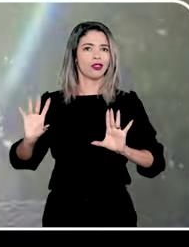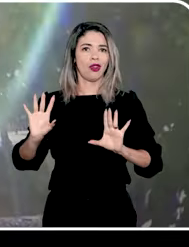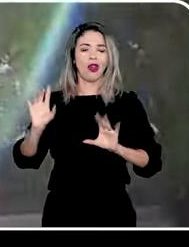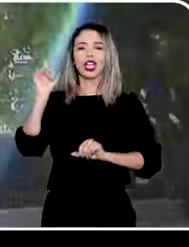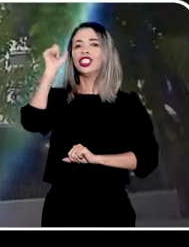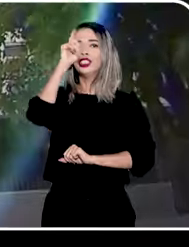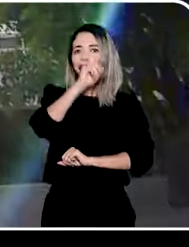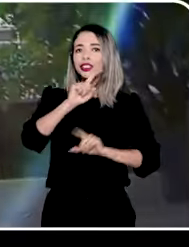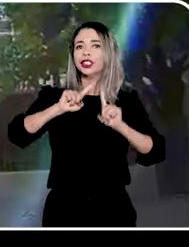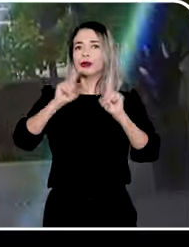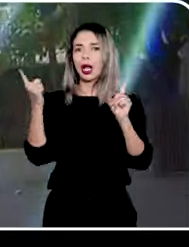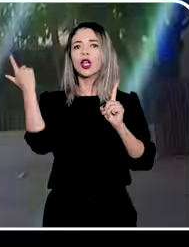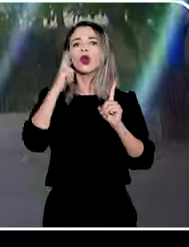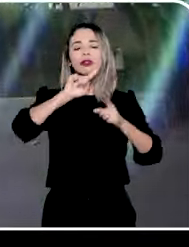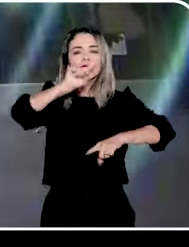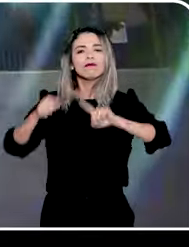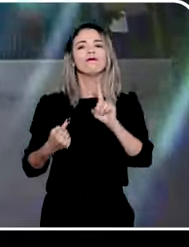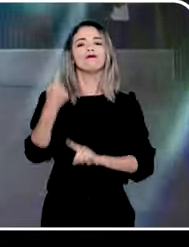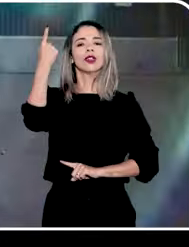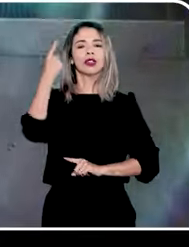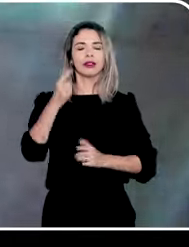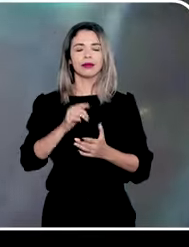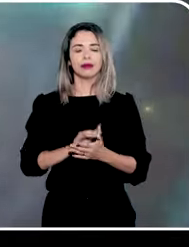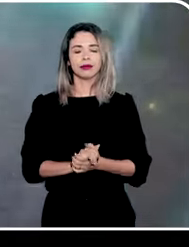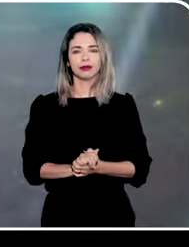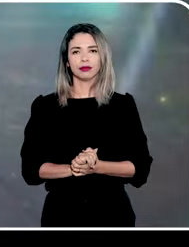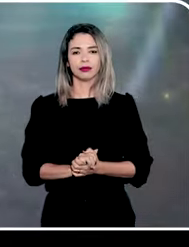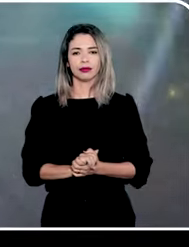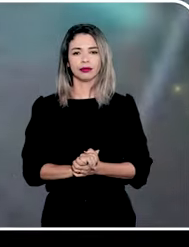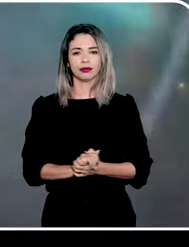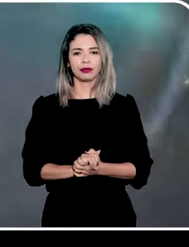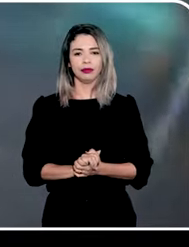a difícil mas a gente consegue